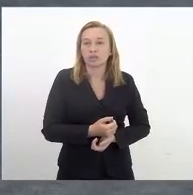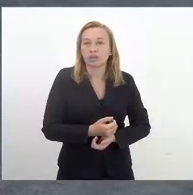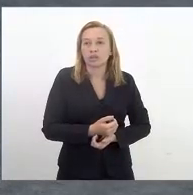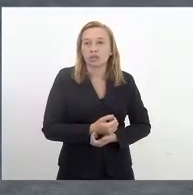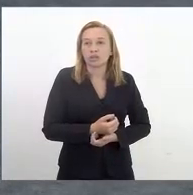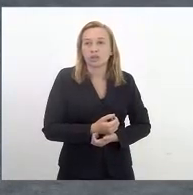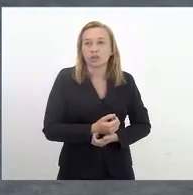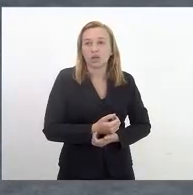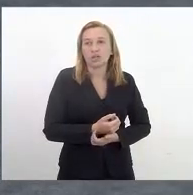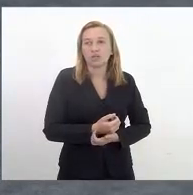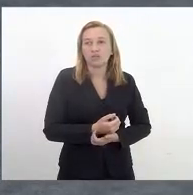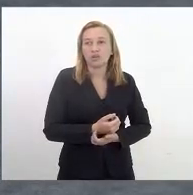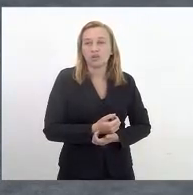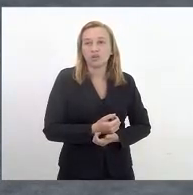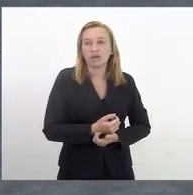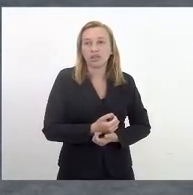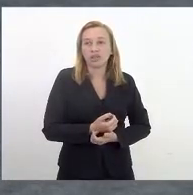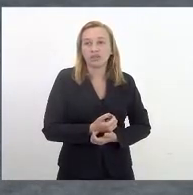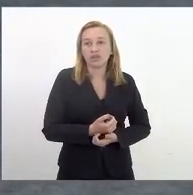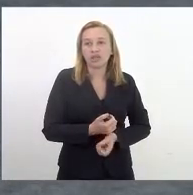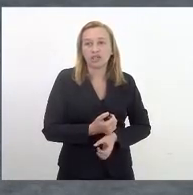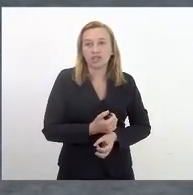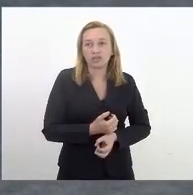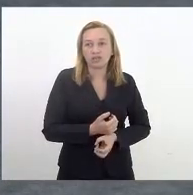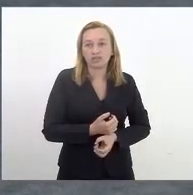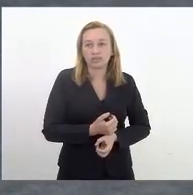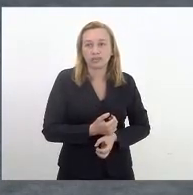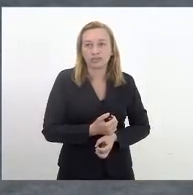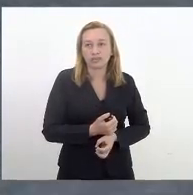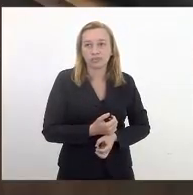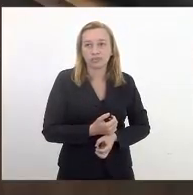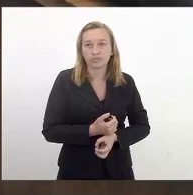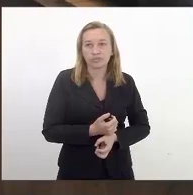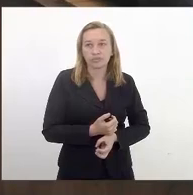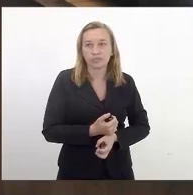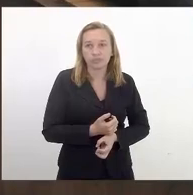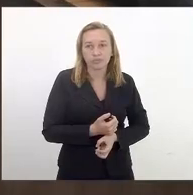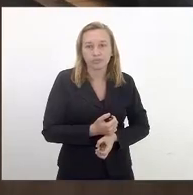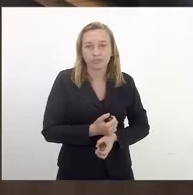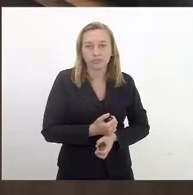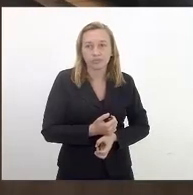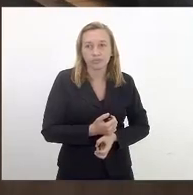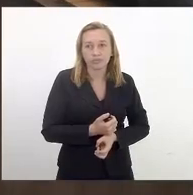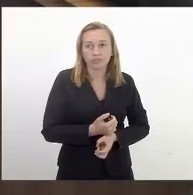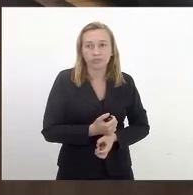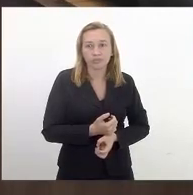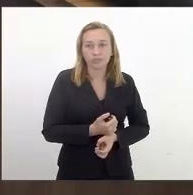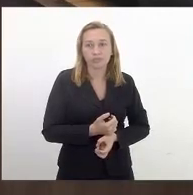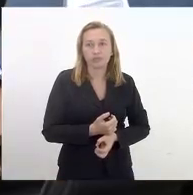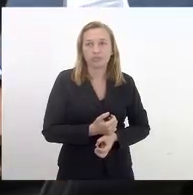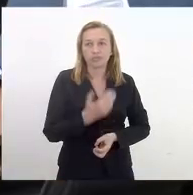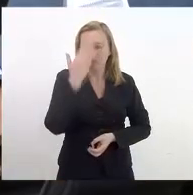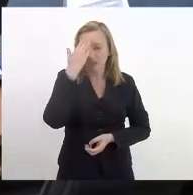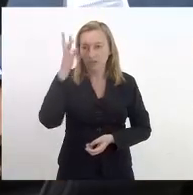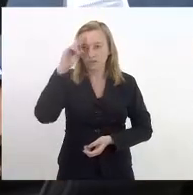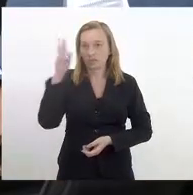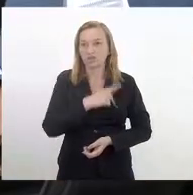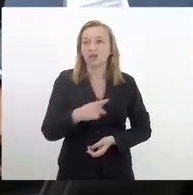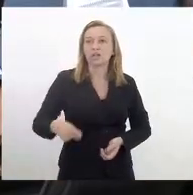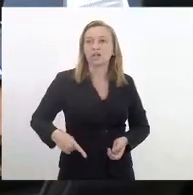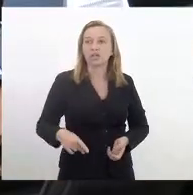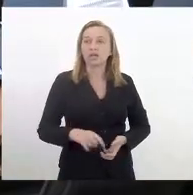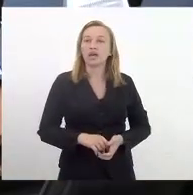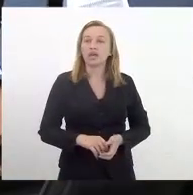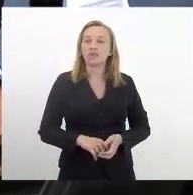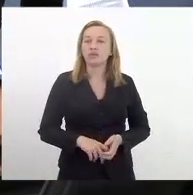do Rio de Janeiro e nada melhor Na minha opinião essa PEC sendo aprovada e a gente trazer um pouco mais de eficiência para o estado Obrigado pelo vídeo